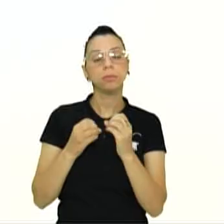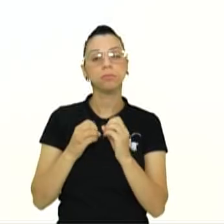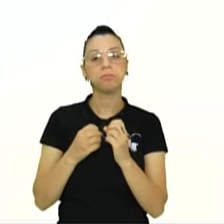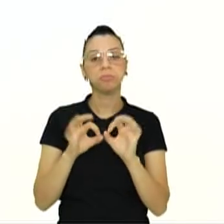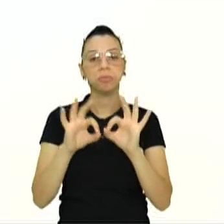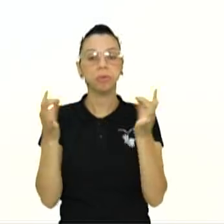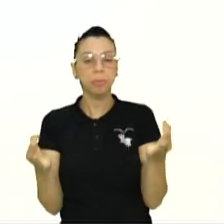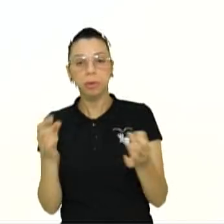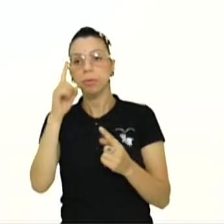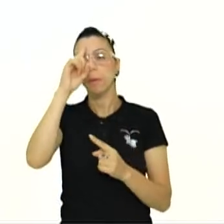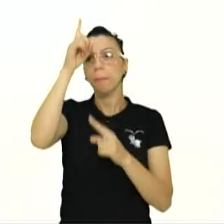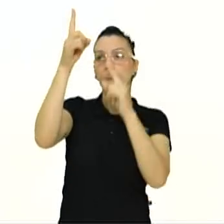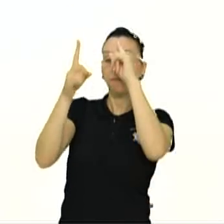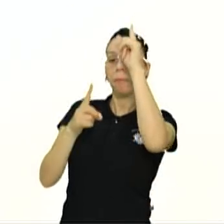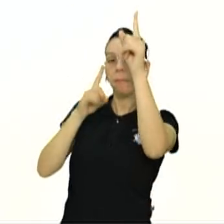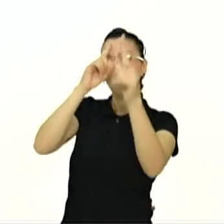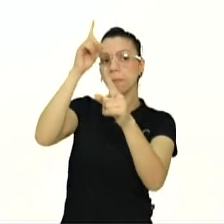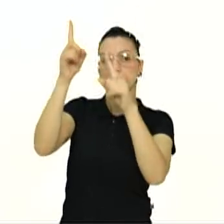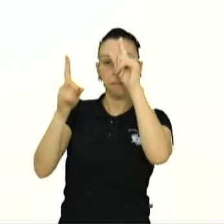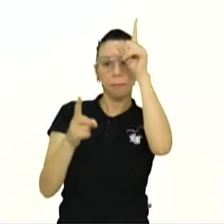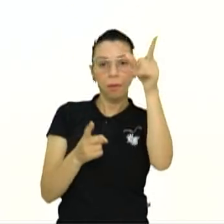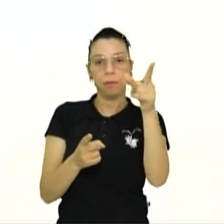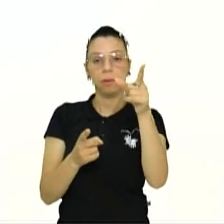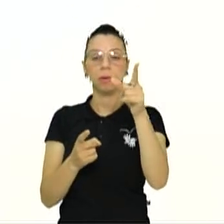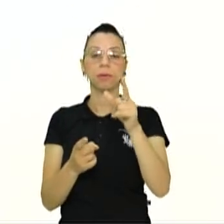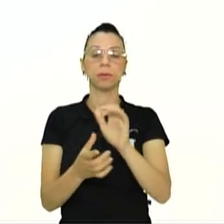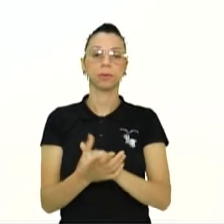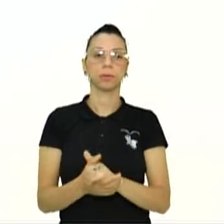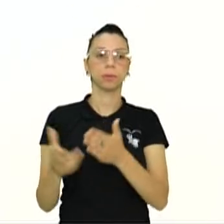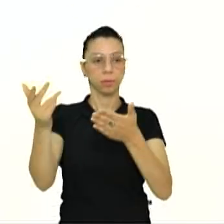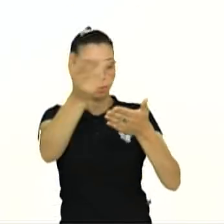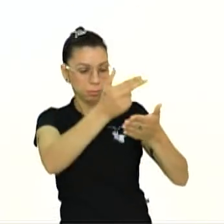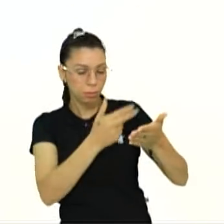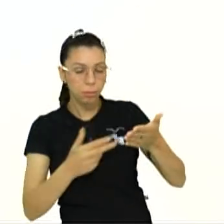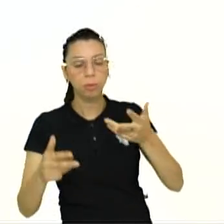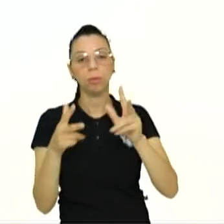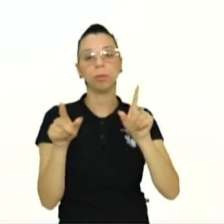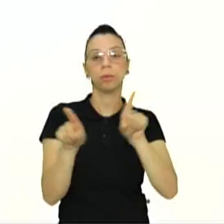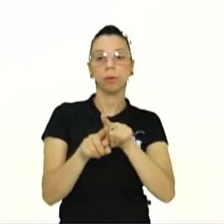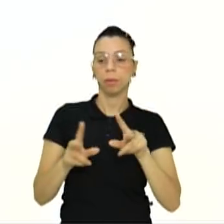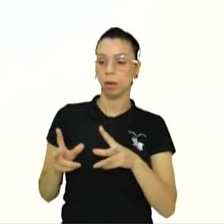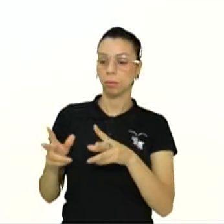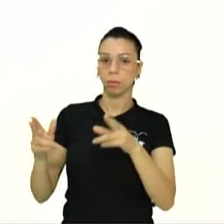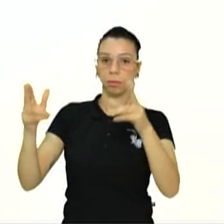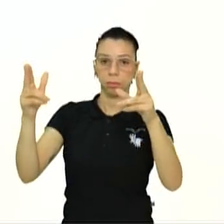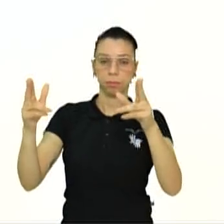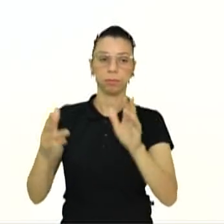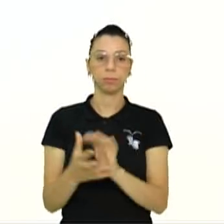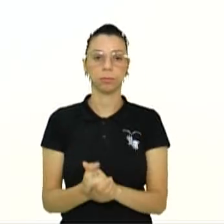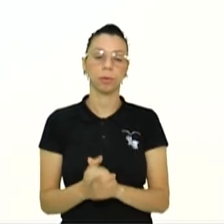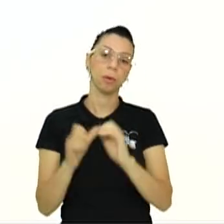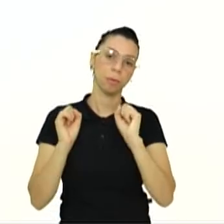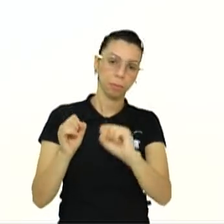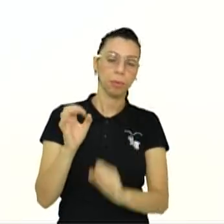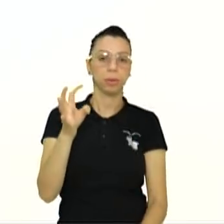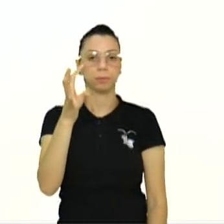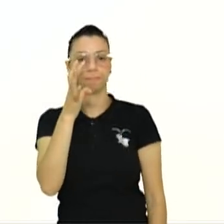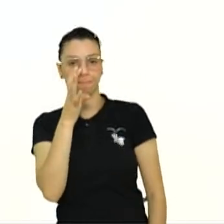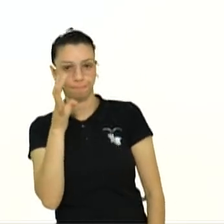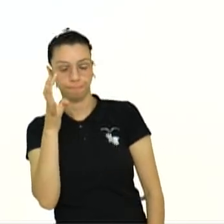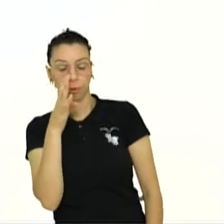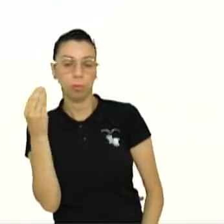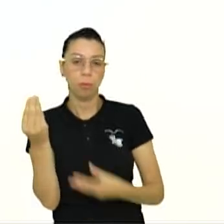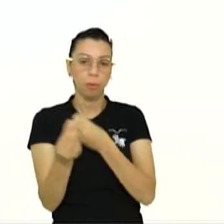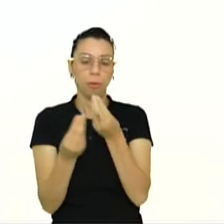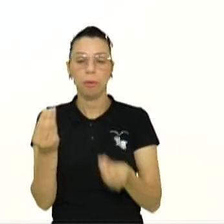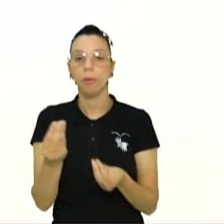ao confeccionar as suas obras de pinturas e recortes, tá? Vocês podem observarem as